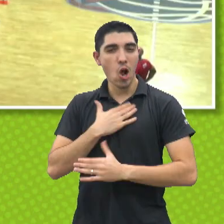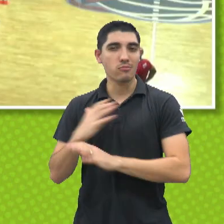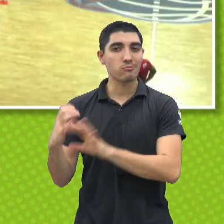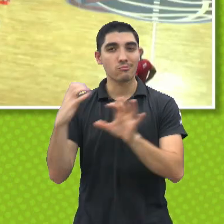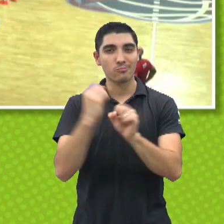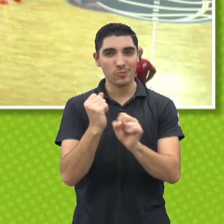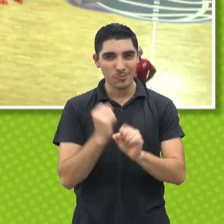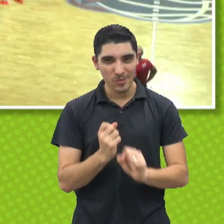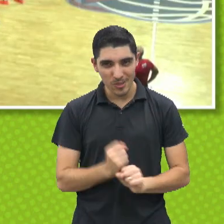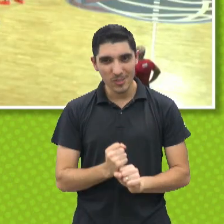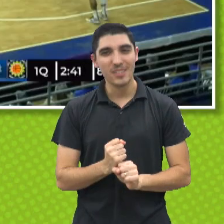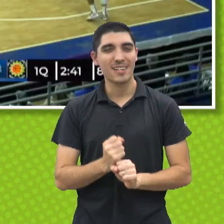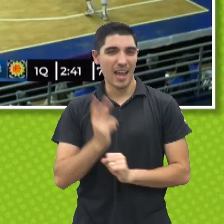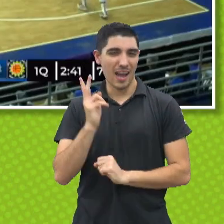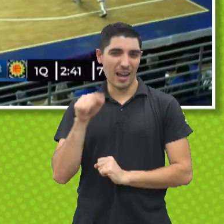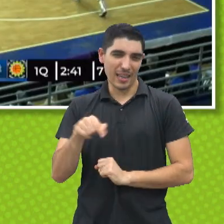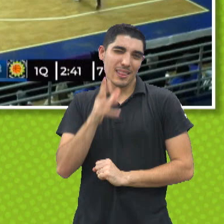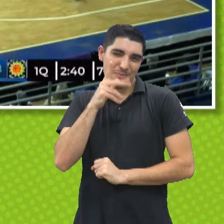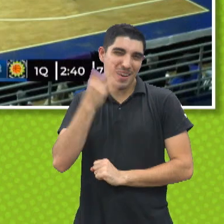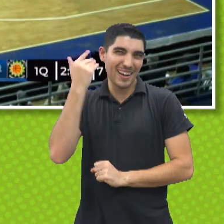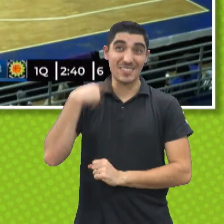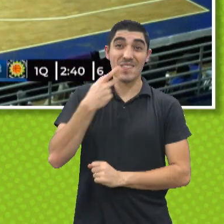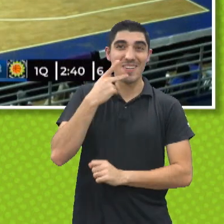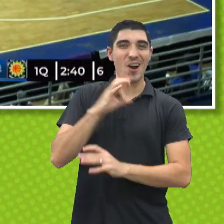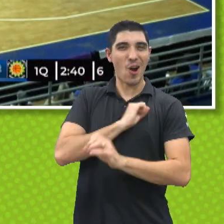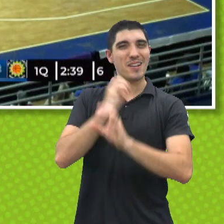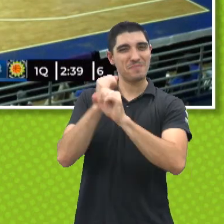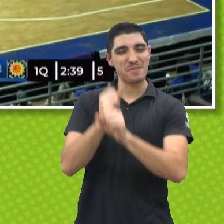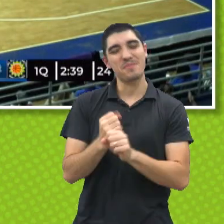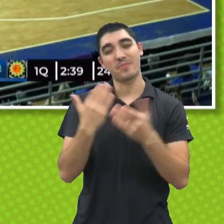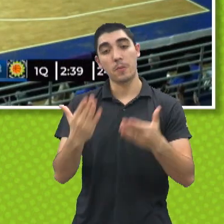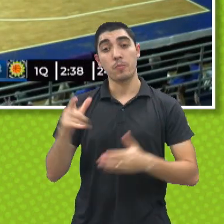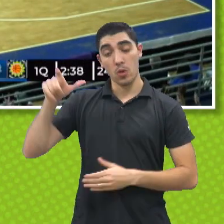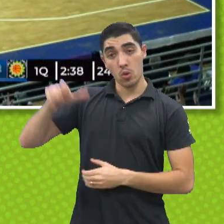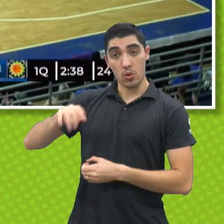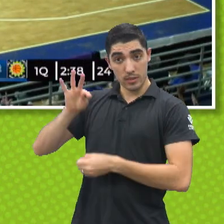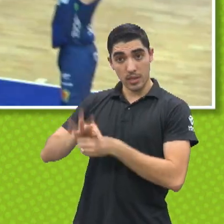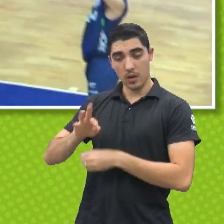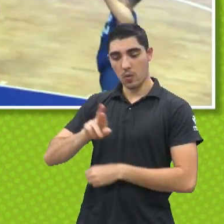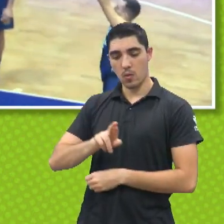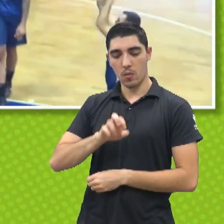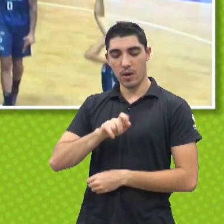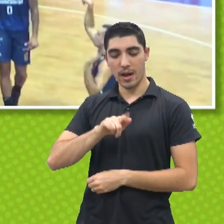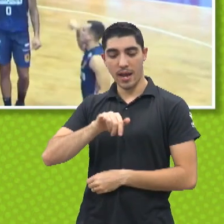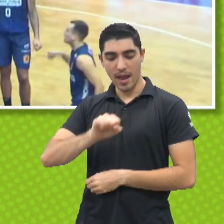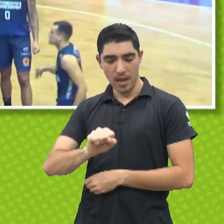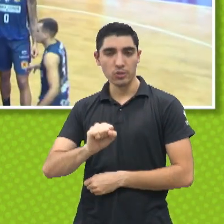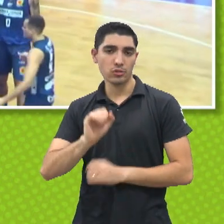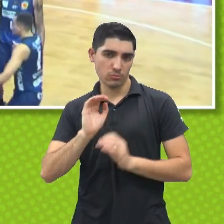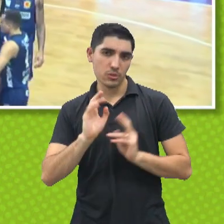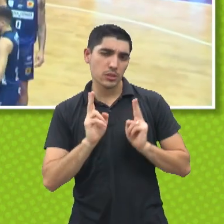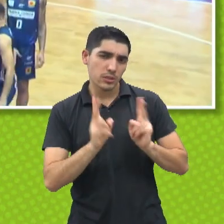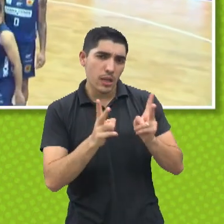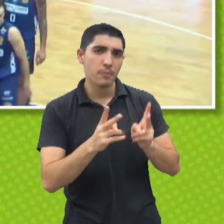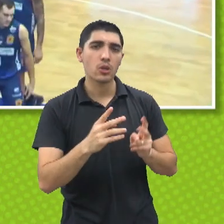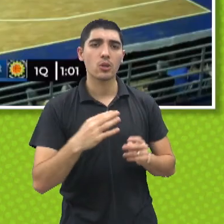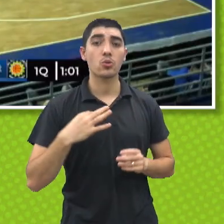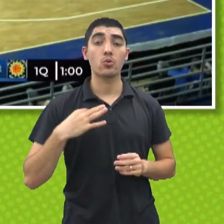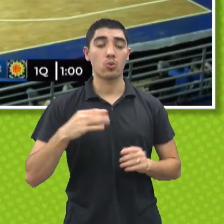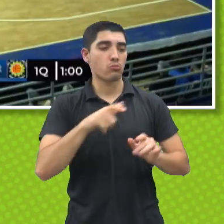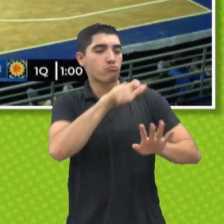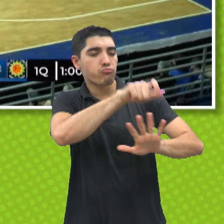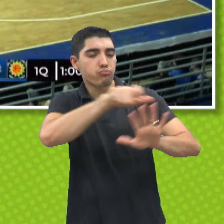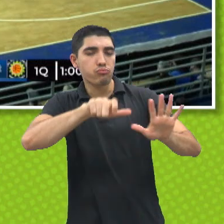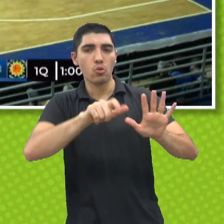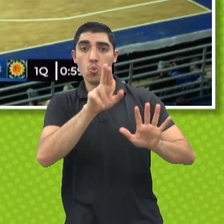não falava isso aqui no nosso hora do esporte o técnico Régis maher colocou aquele Quinteto já conhecido né que vem sendo utilizado nas últimas